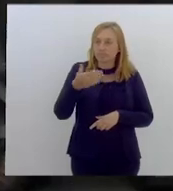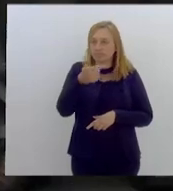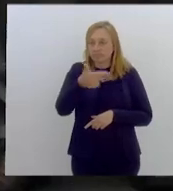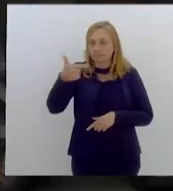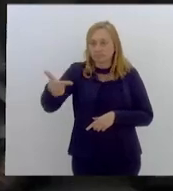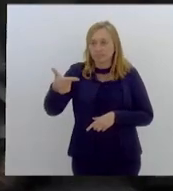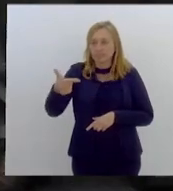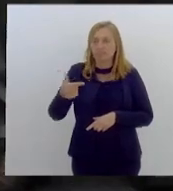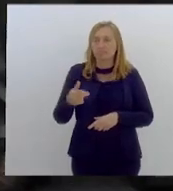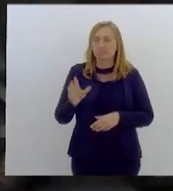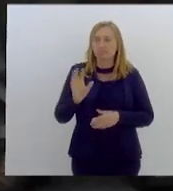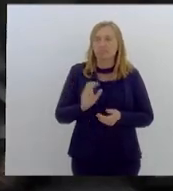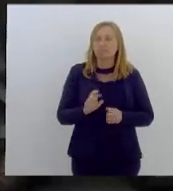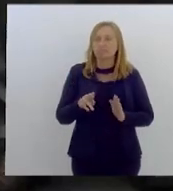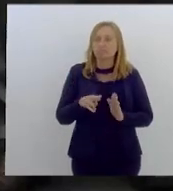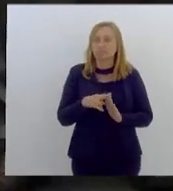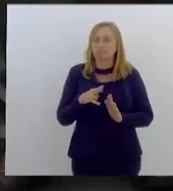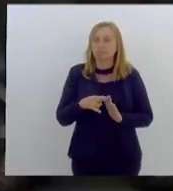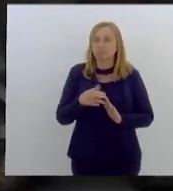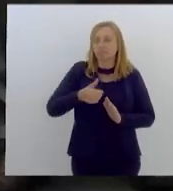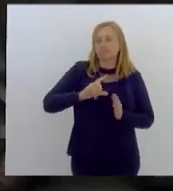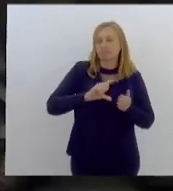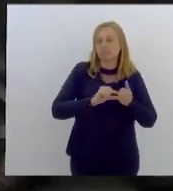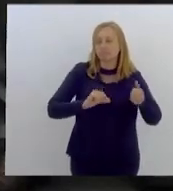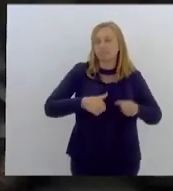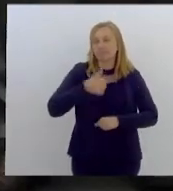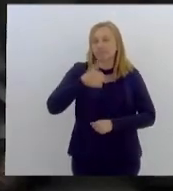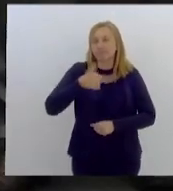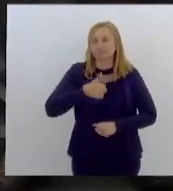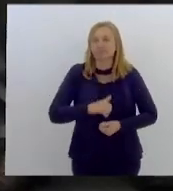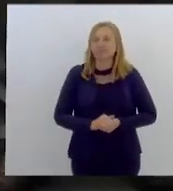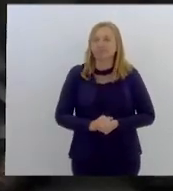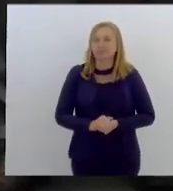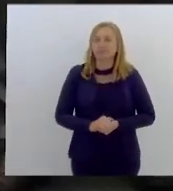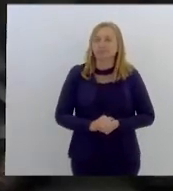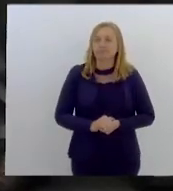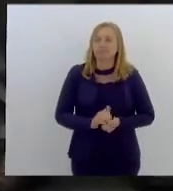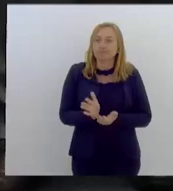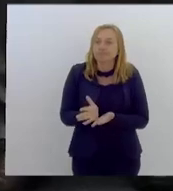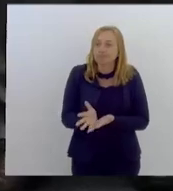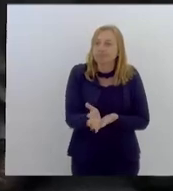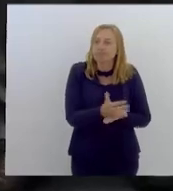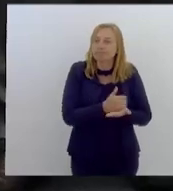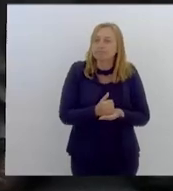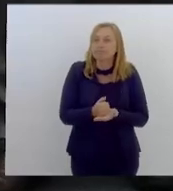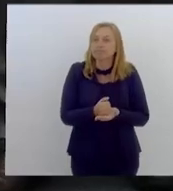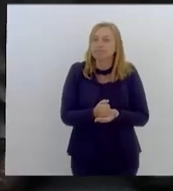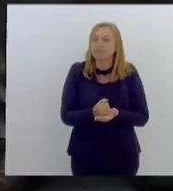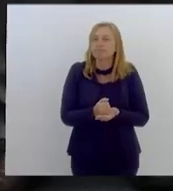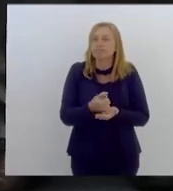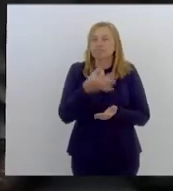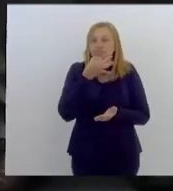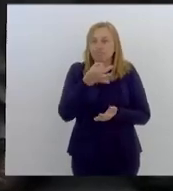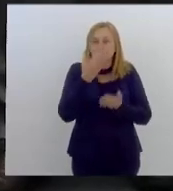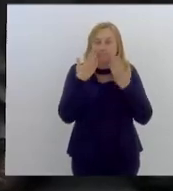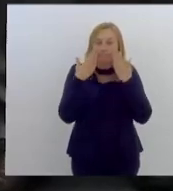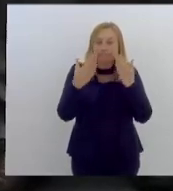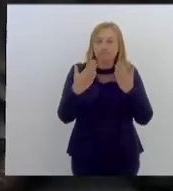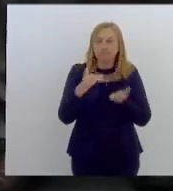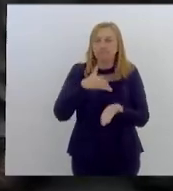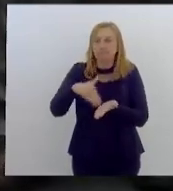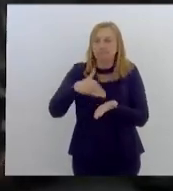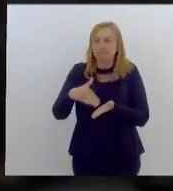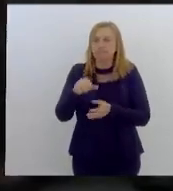23.033.3616/2022 de 86, resolve. Artigo 1º. Acolher a justificativa apresentada pela Secretaria